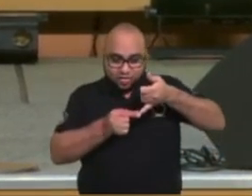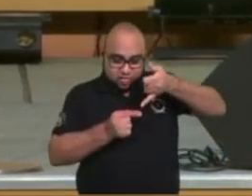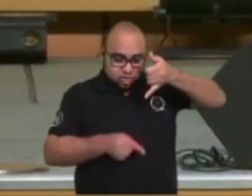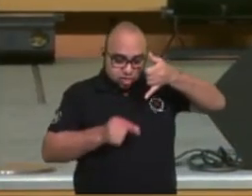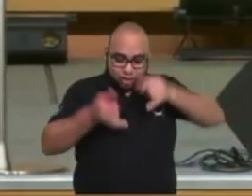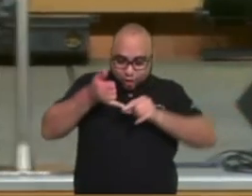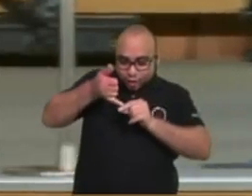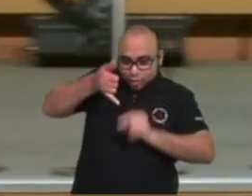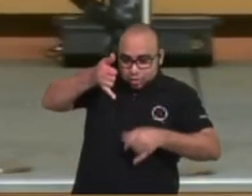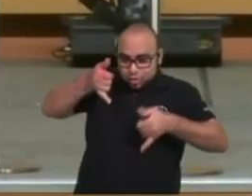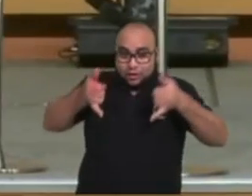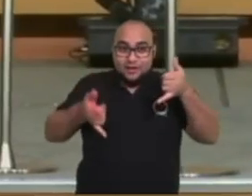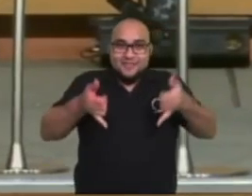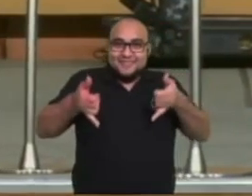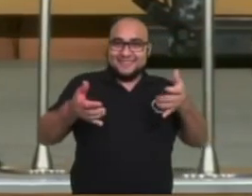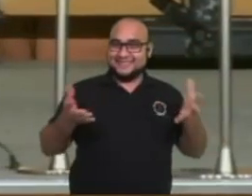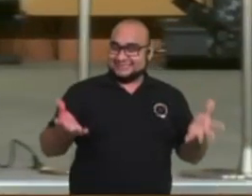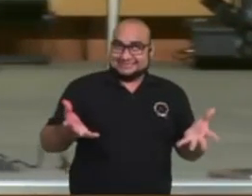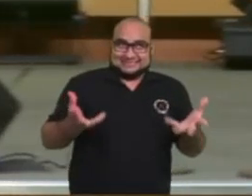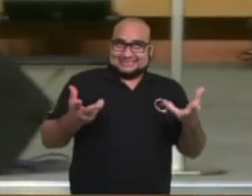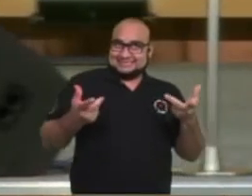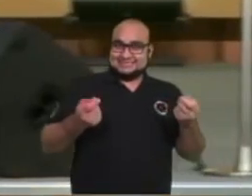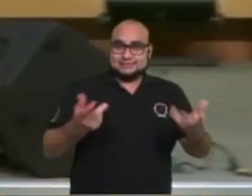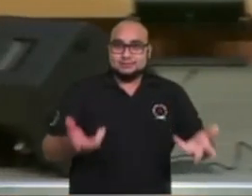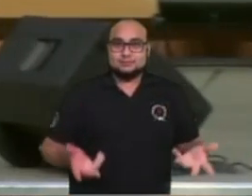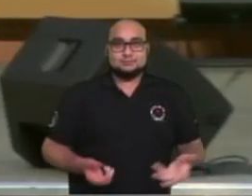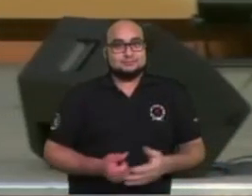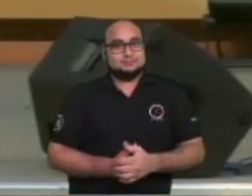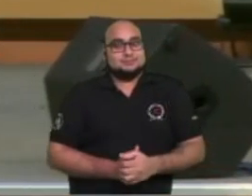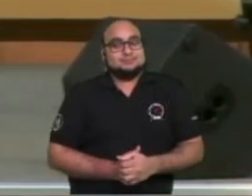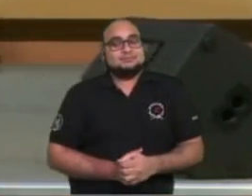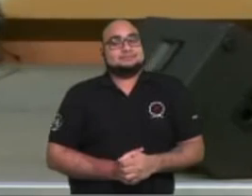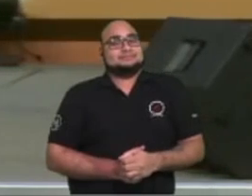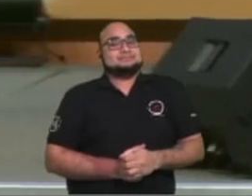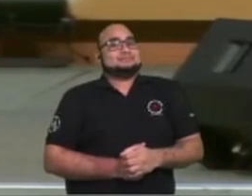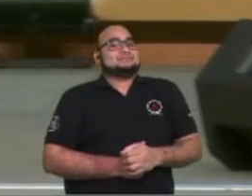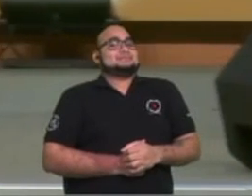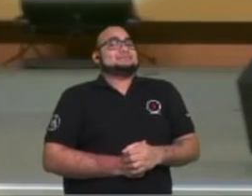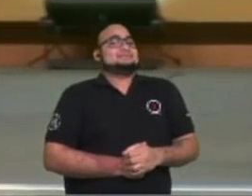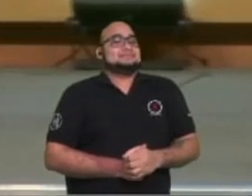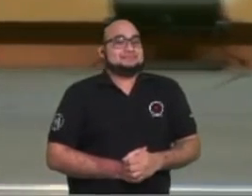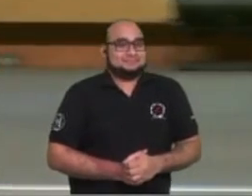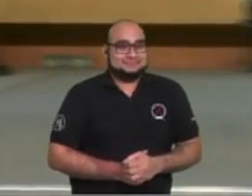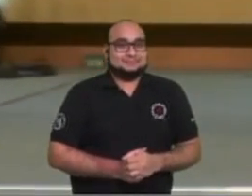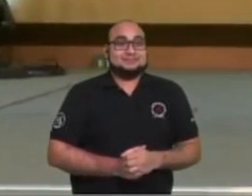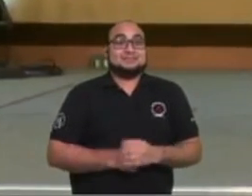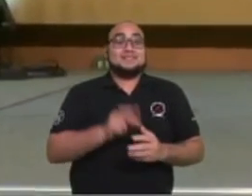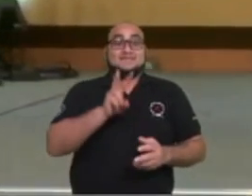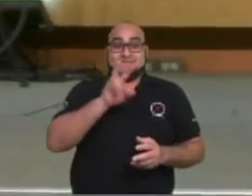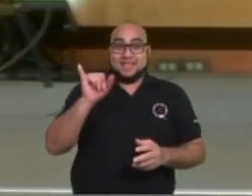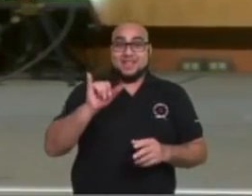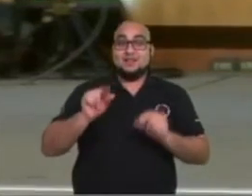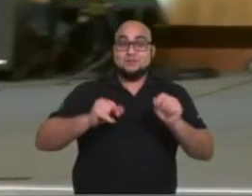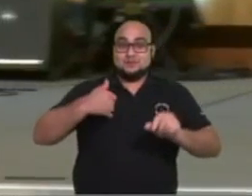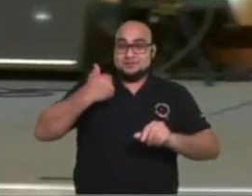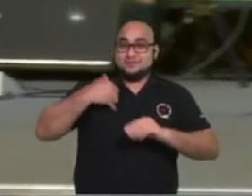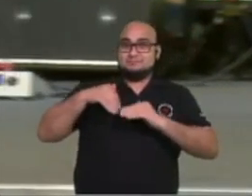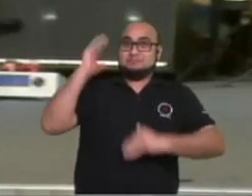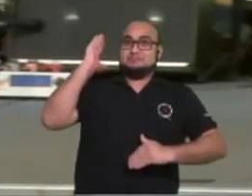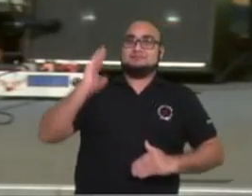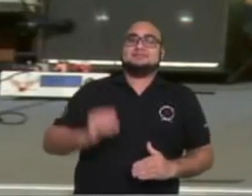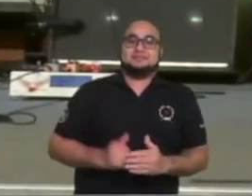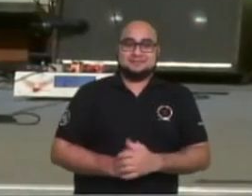É verdade rapaz vai idade mas é vaidade é